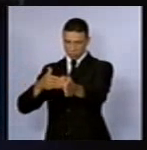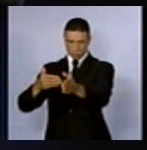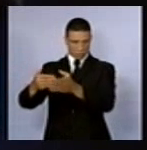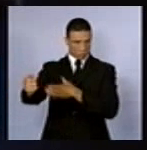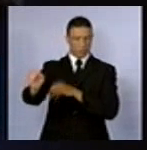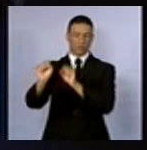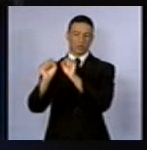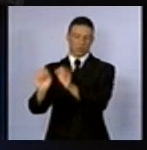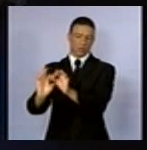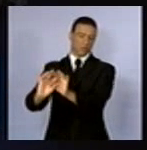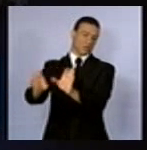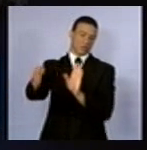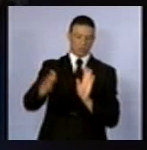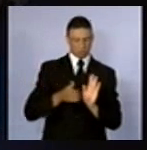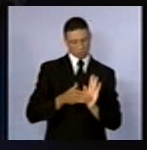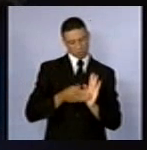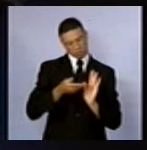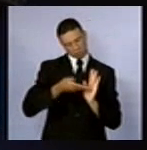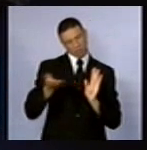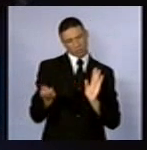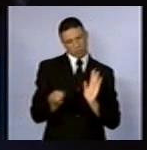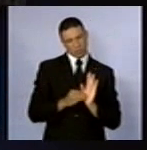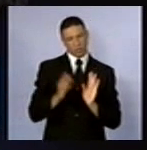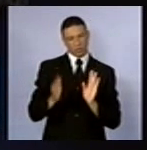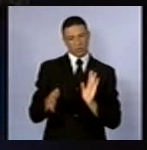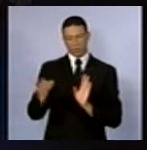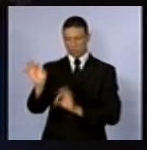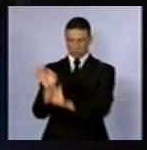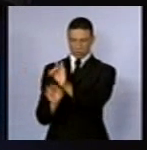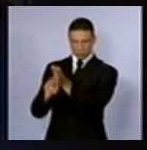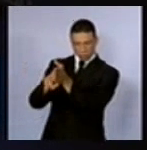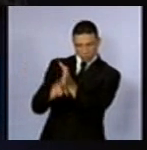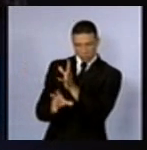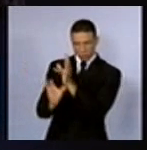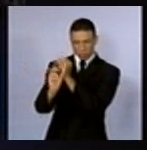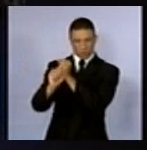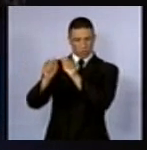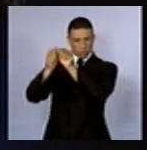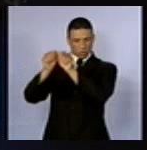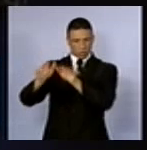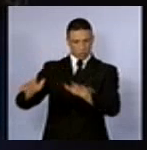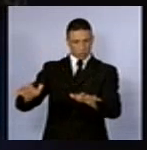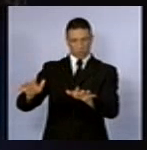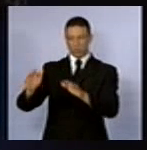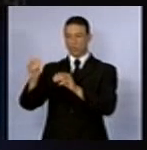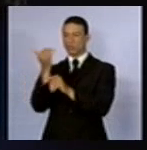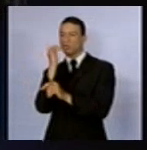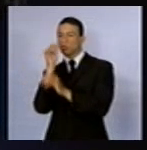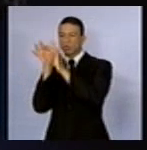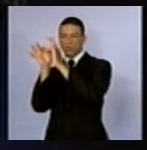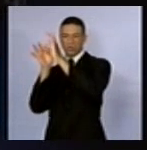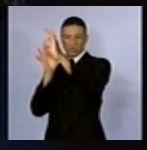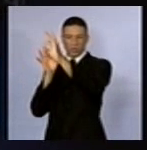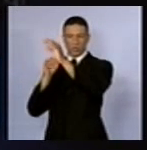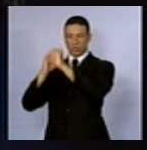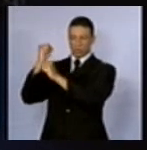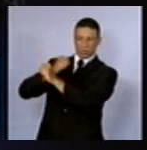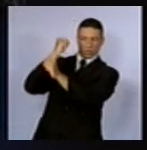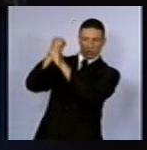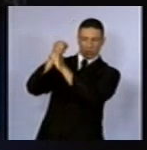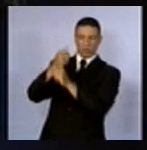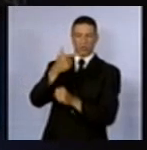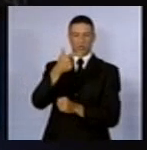específicas definidas na resolução a medição do campo magnético para qualquer instalação com tensão maior do que